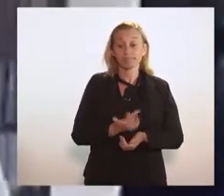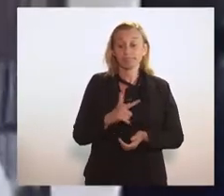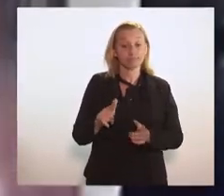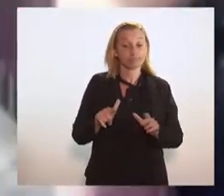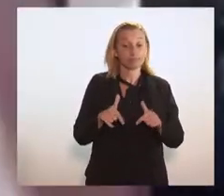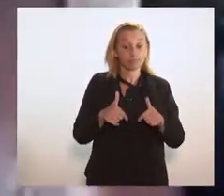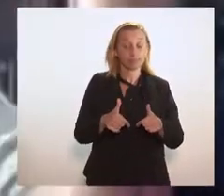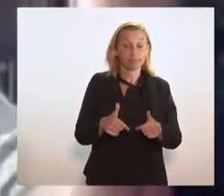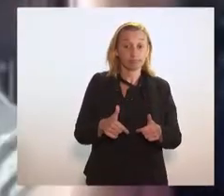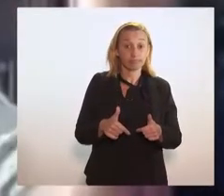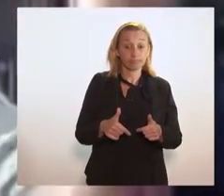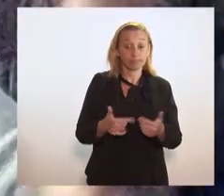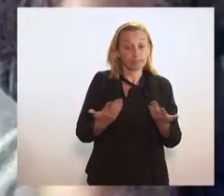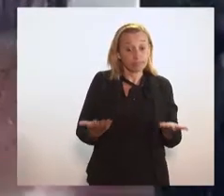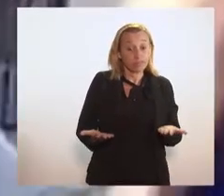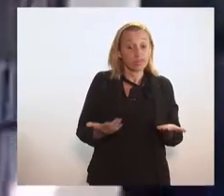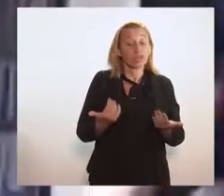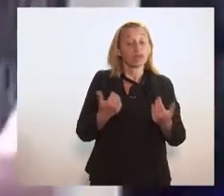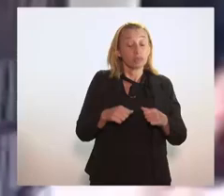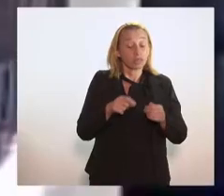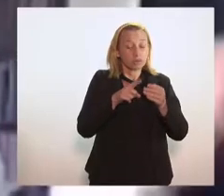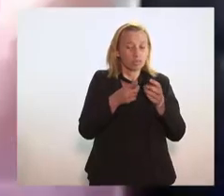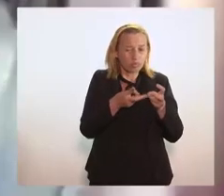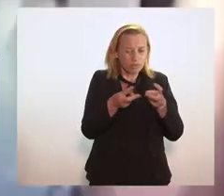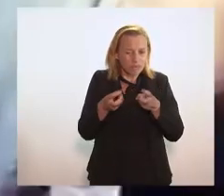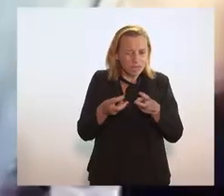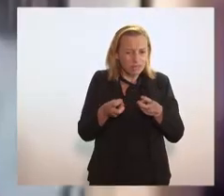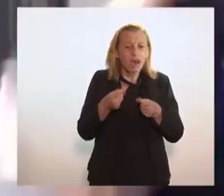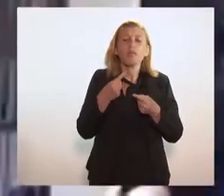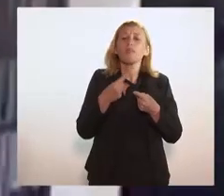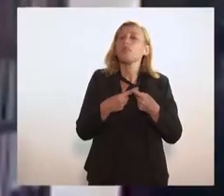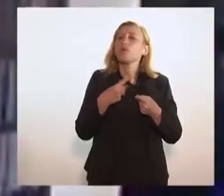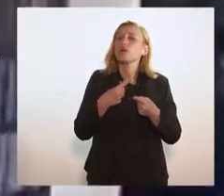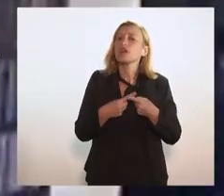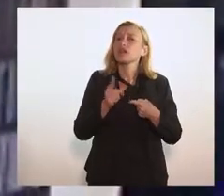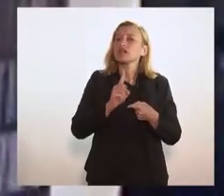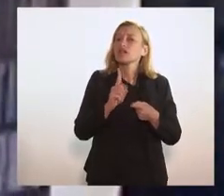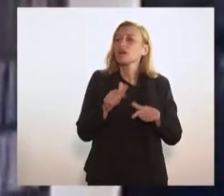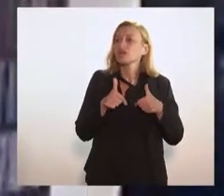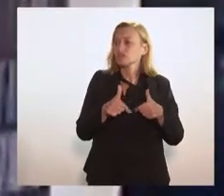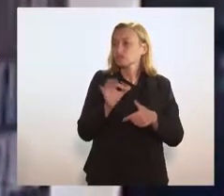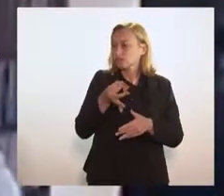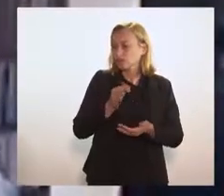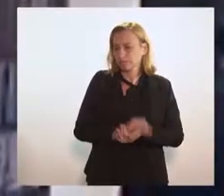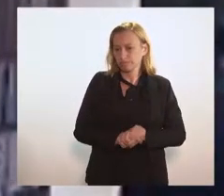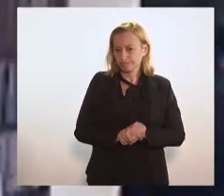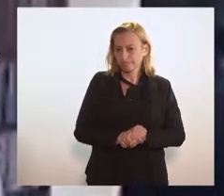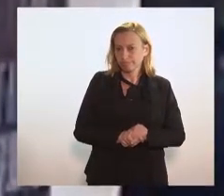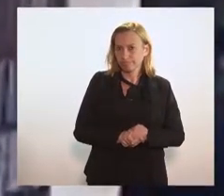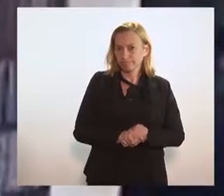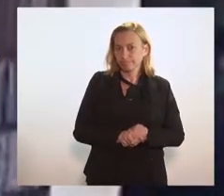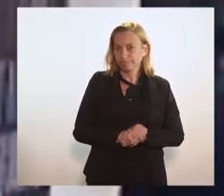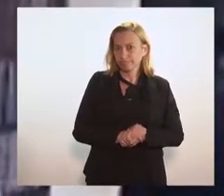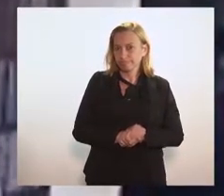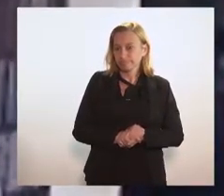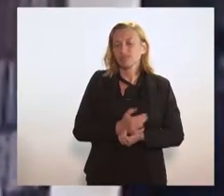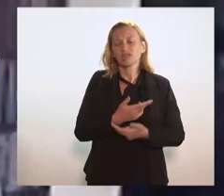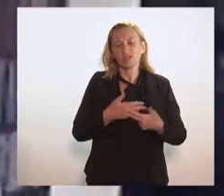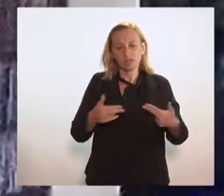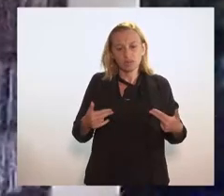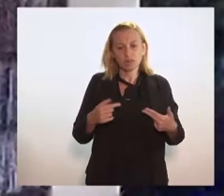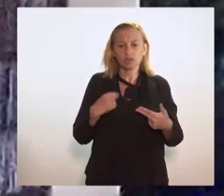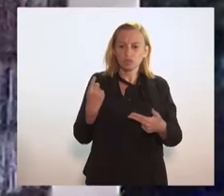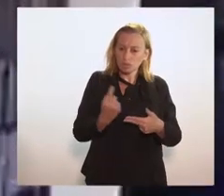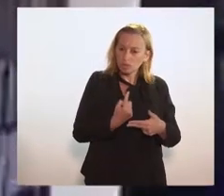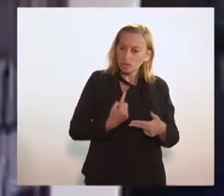efeito. É uma das coisas que a gente tem que verificar por que não tem surtido efeito. Quer dizer, muito daquilo que a gente